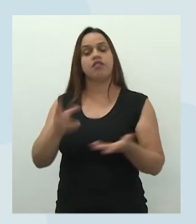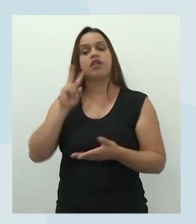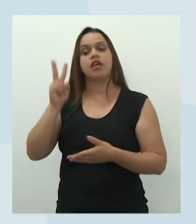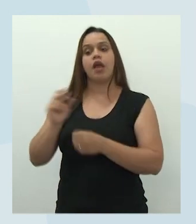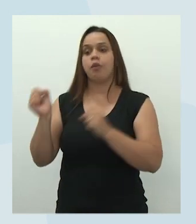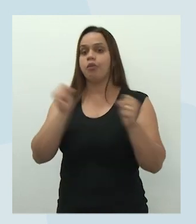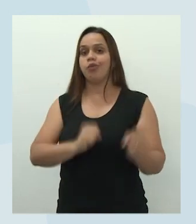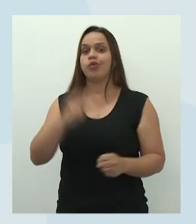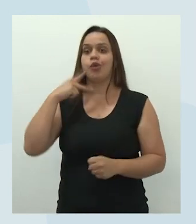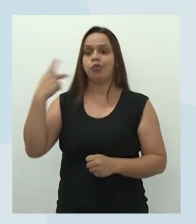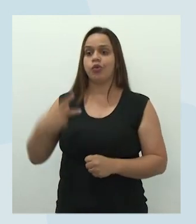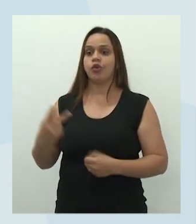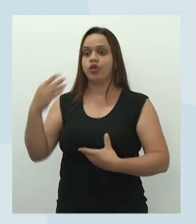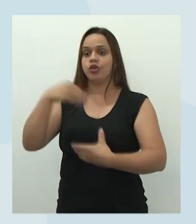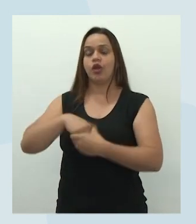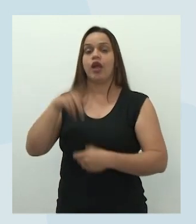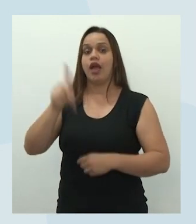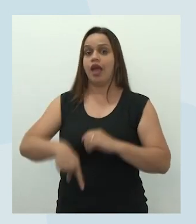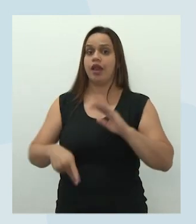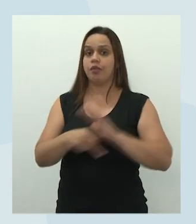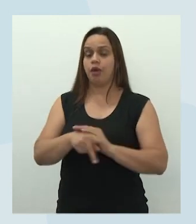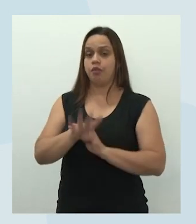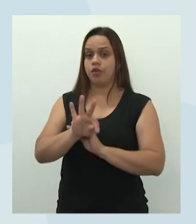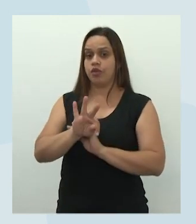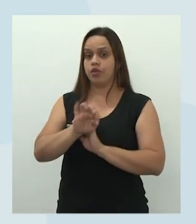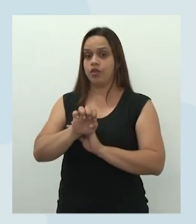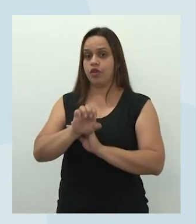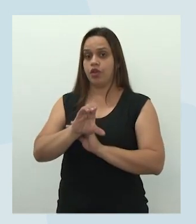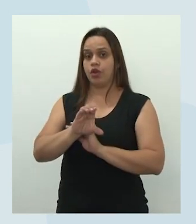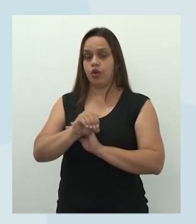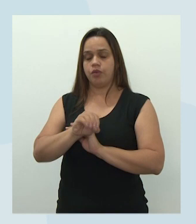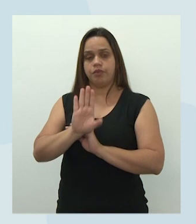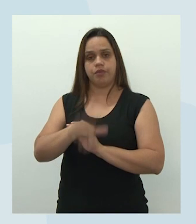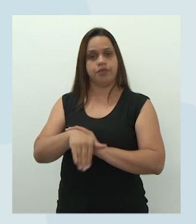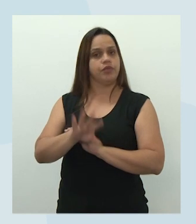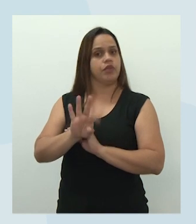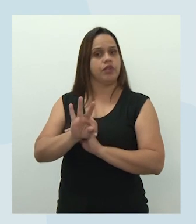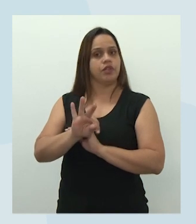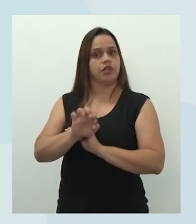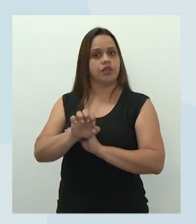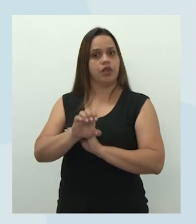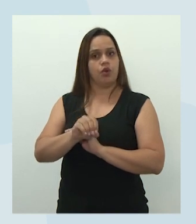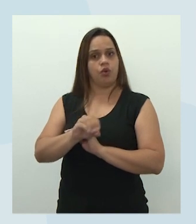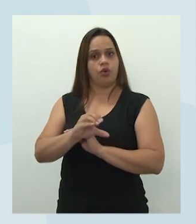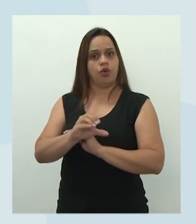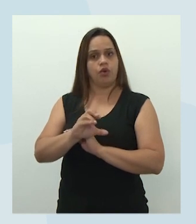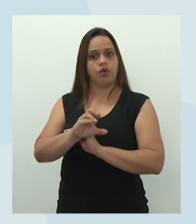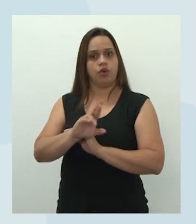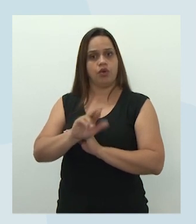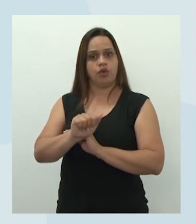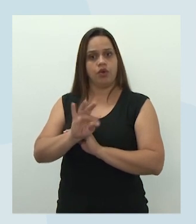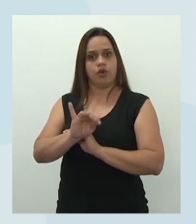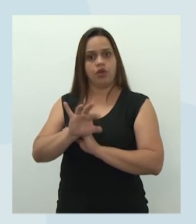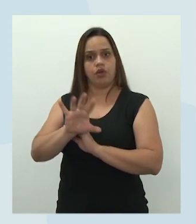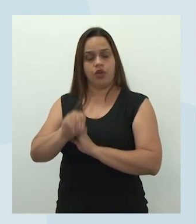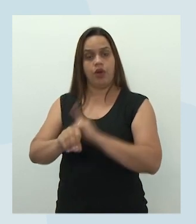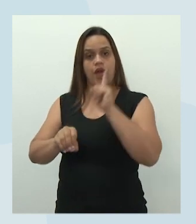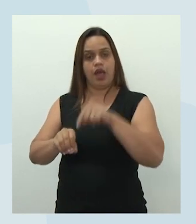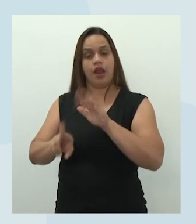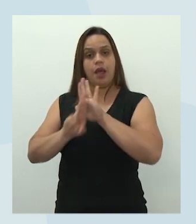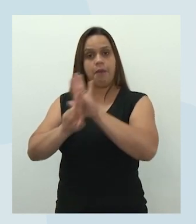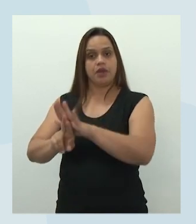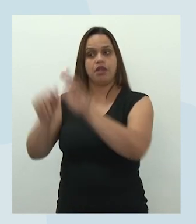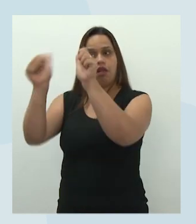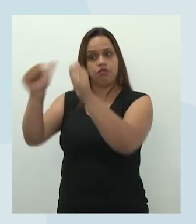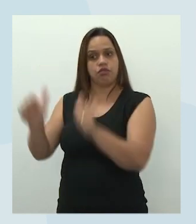na Mesopotâmia era teocrático, né? Os deuses eram aí tidos como os grandes